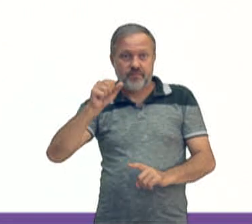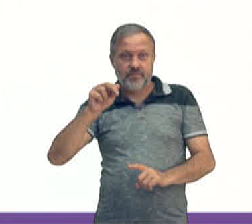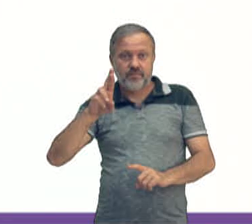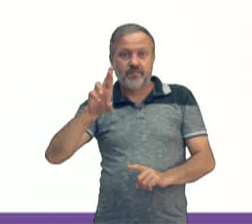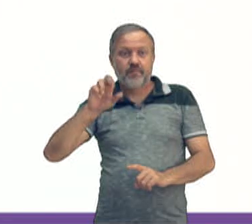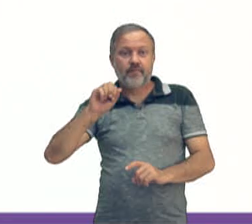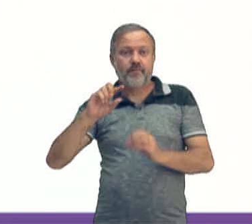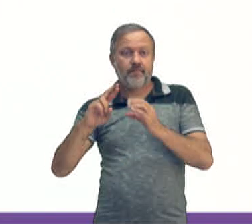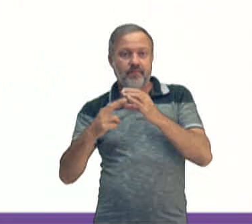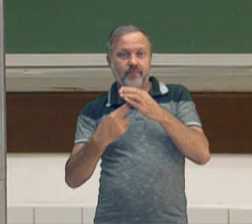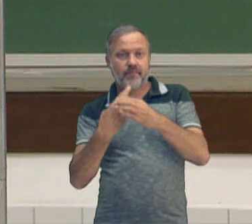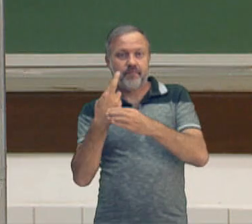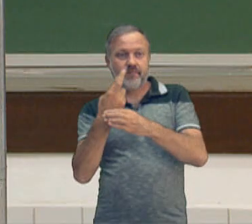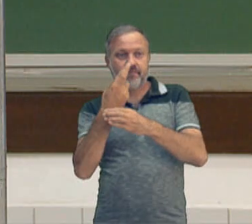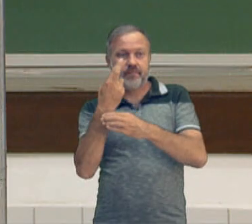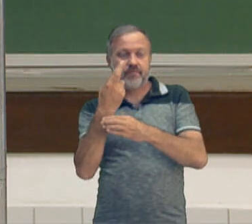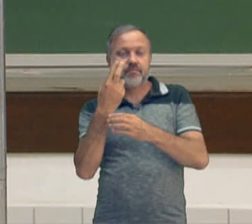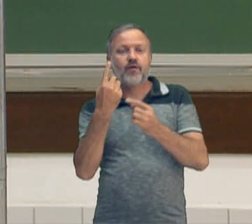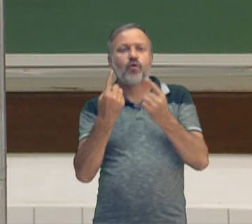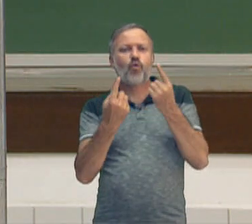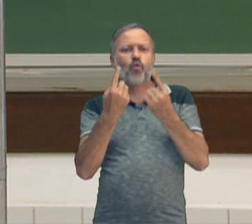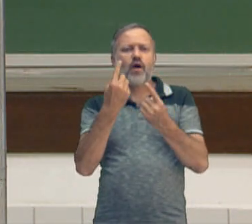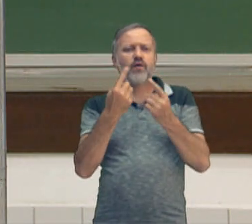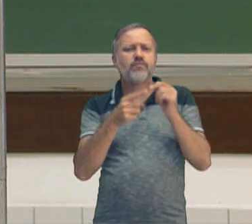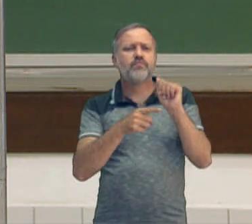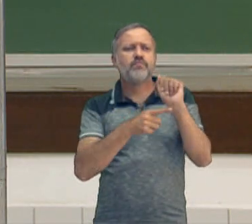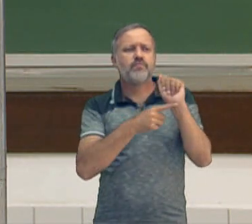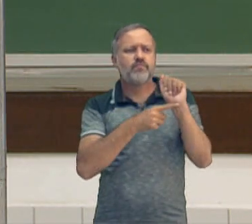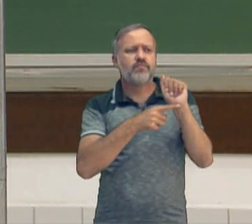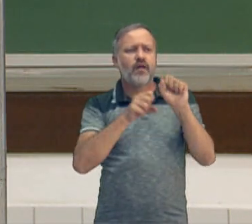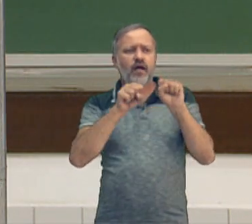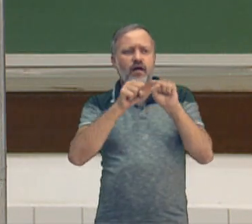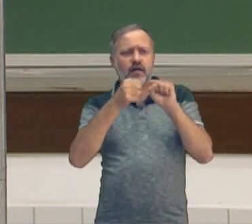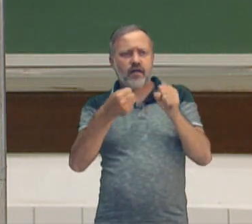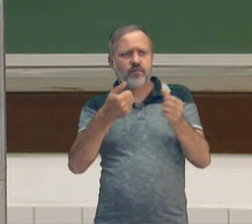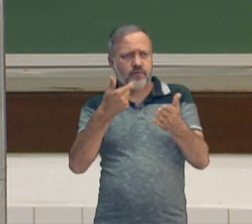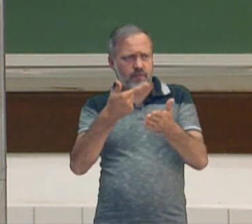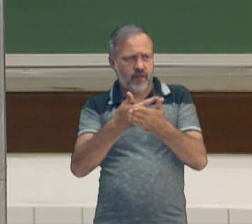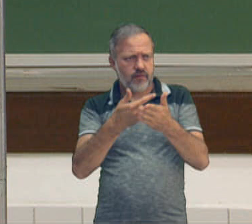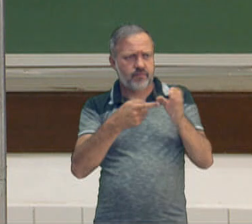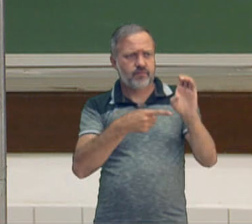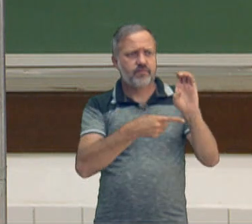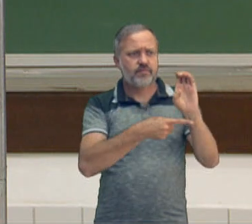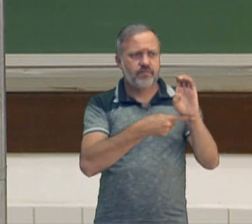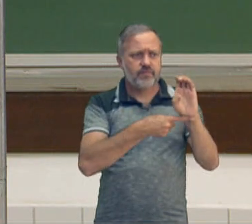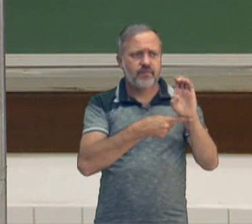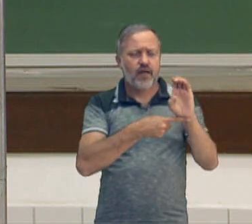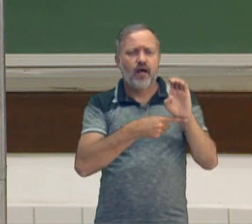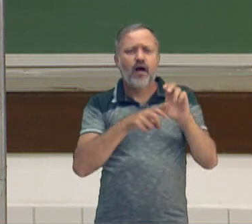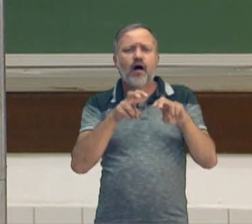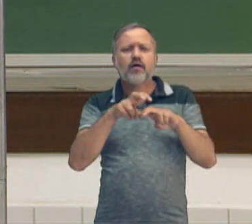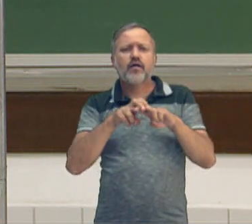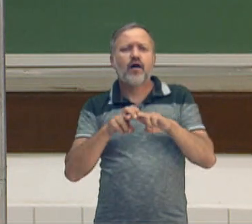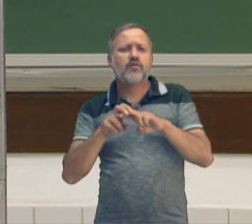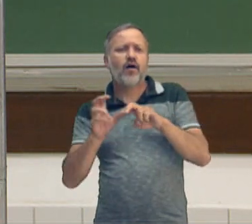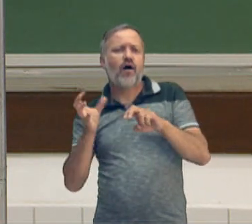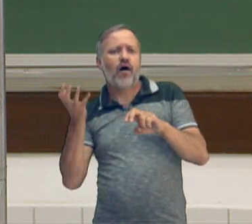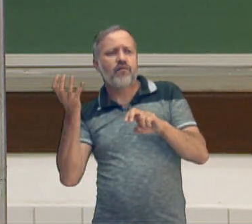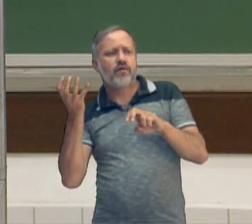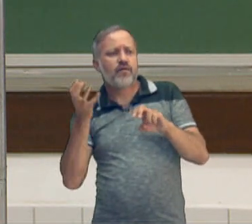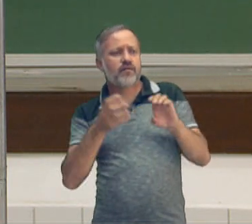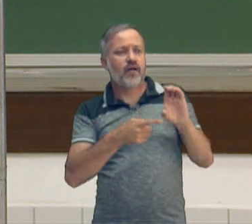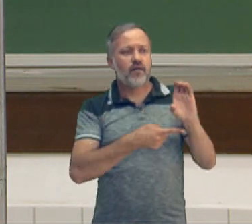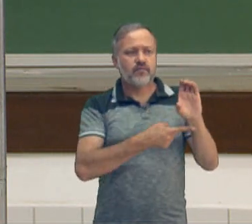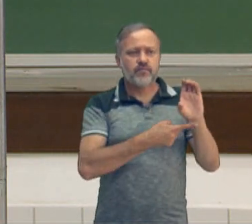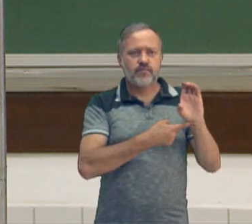lei perpétua: A, quebrou, pagou; B, causa e efeito; C, tudo que sobe, desce.